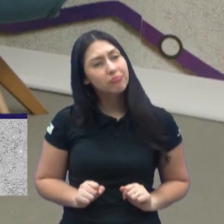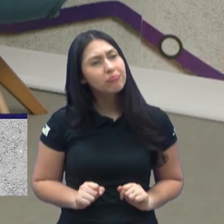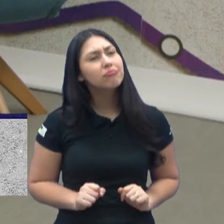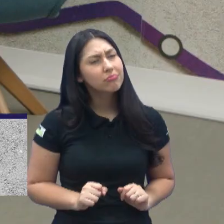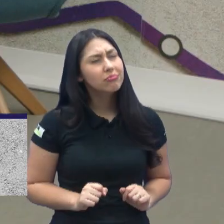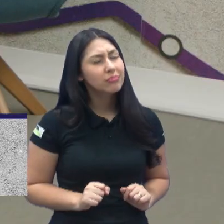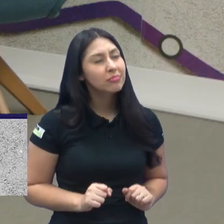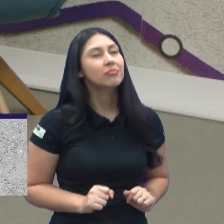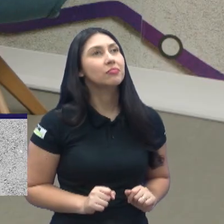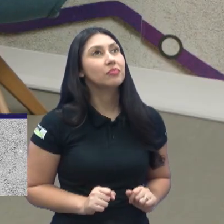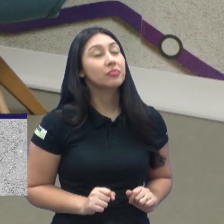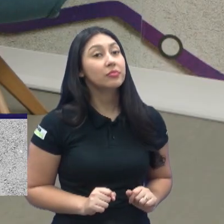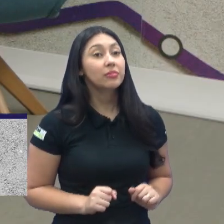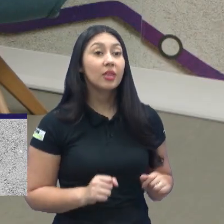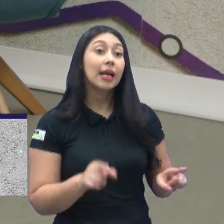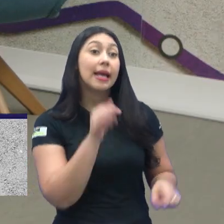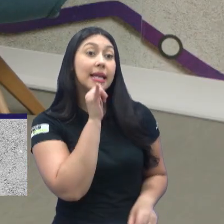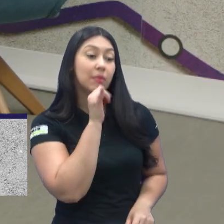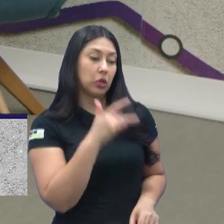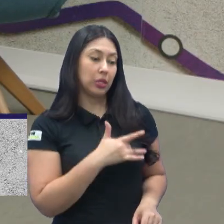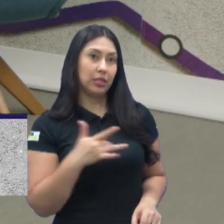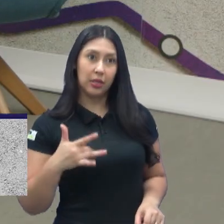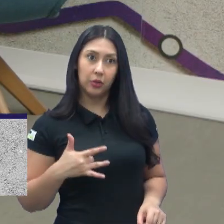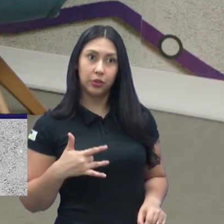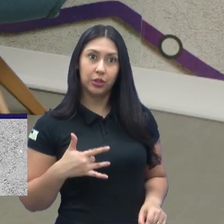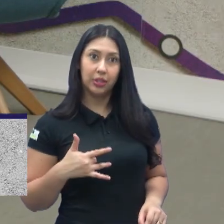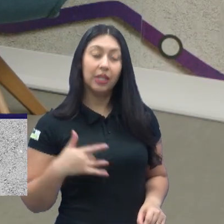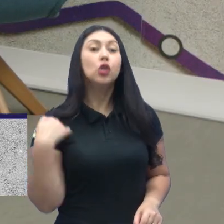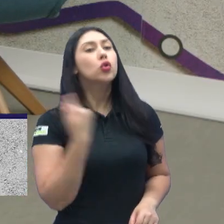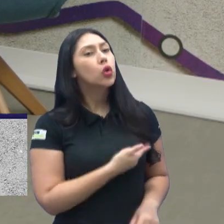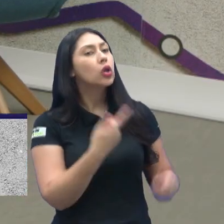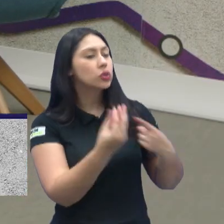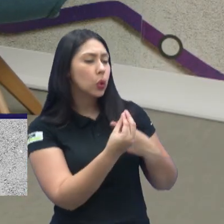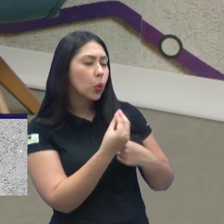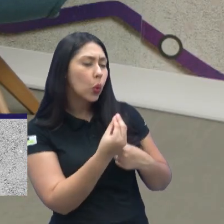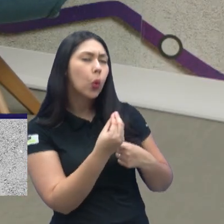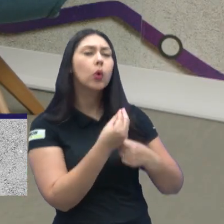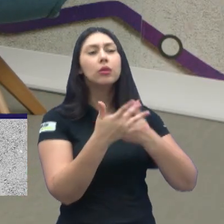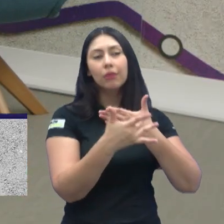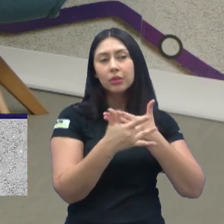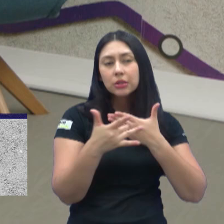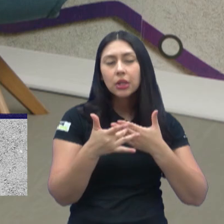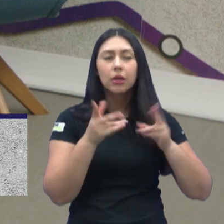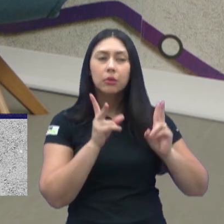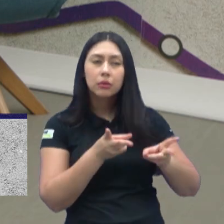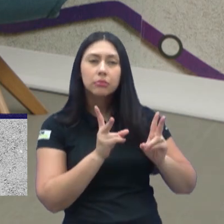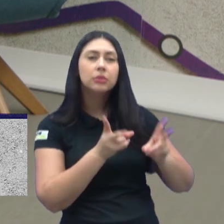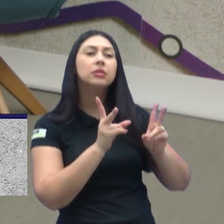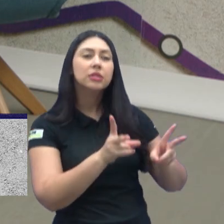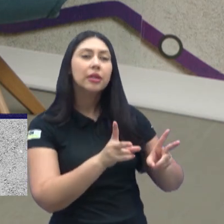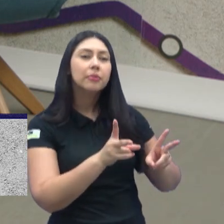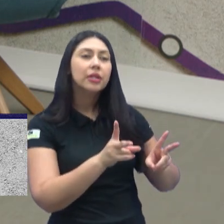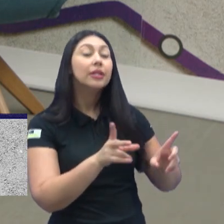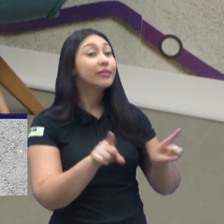Quando, na saúde, por exemplo, a gente procura se prevenir, fazer exames anualmente, e para se aposentar